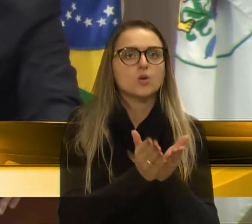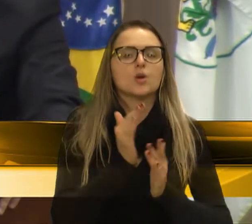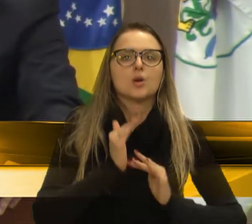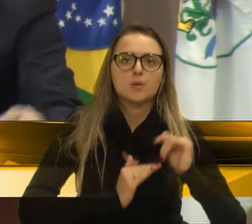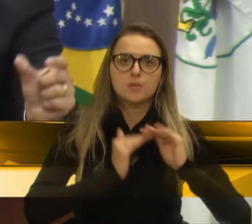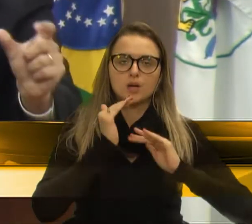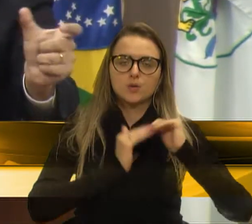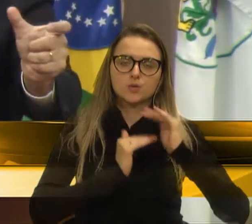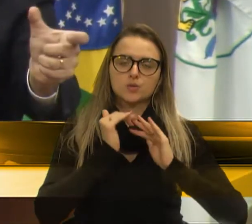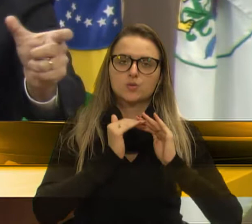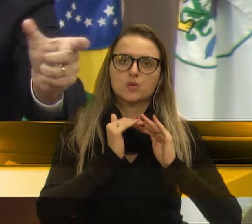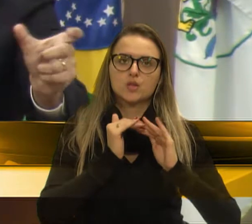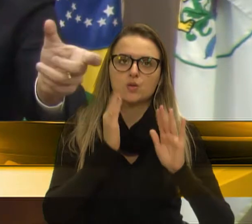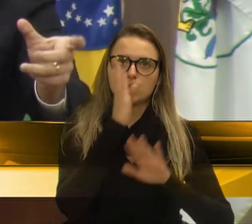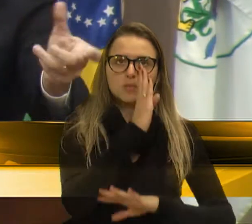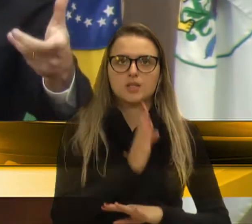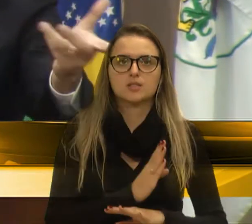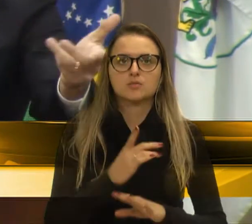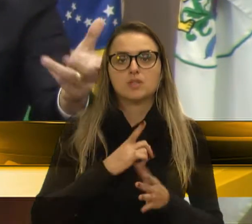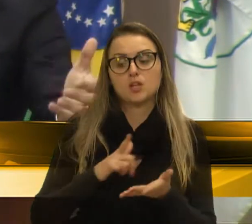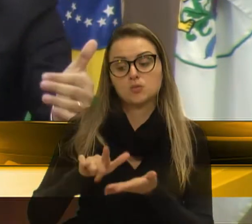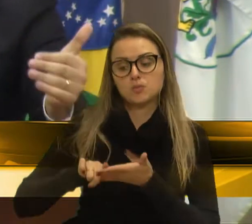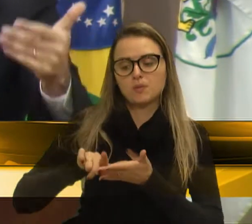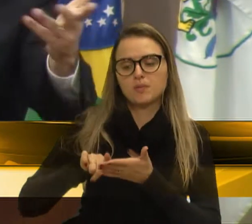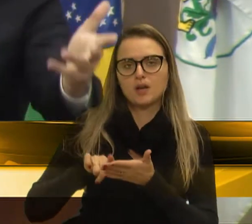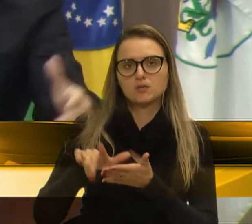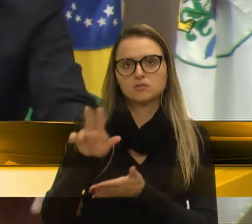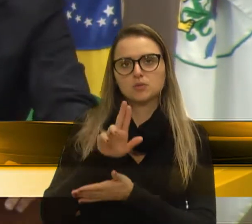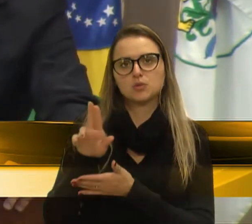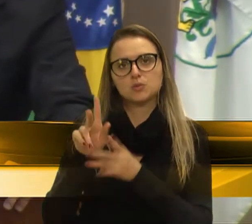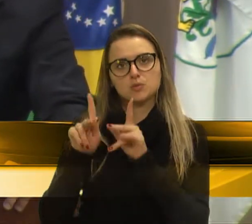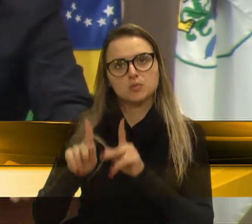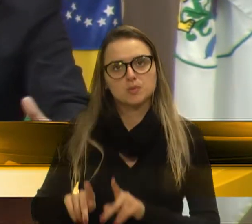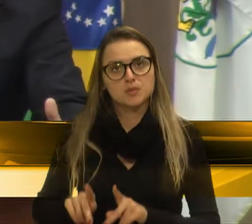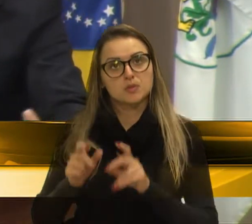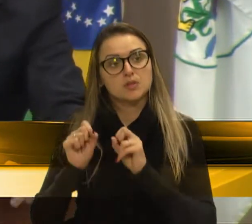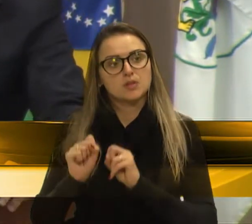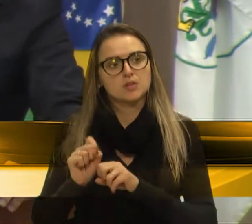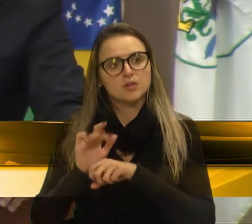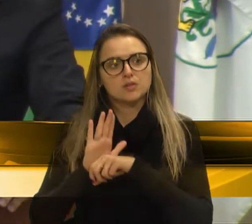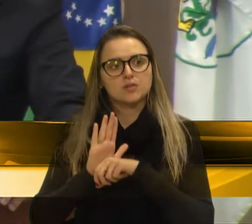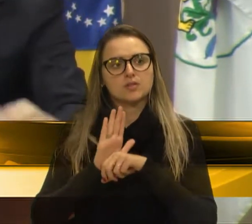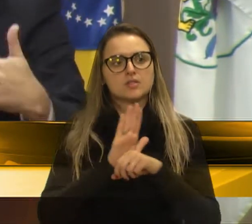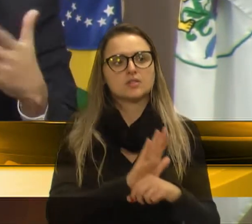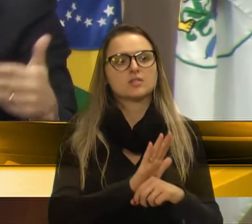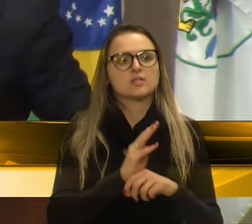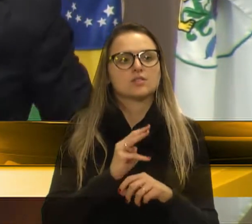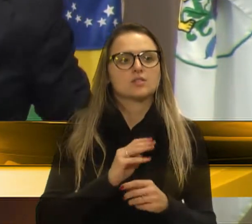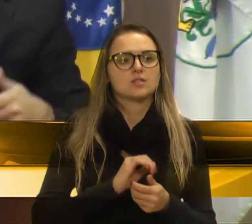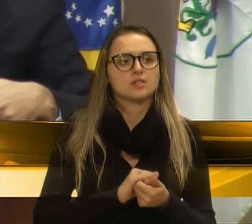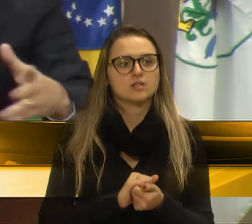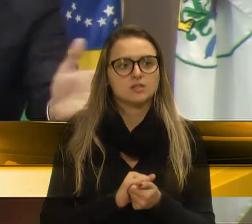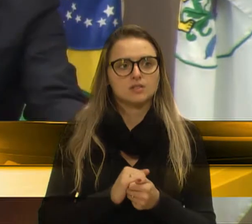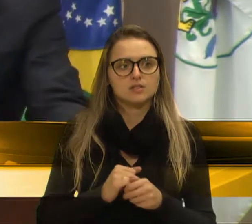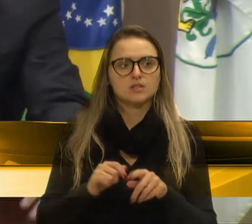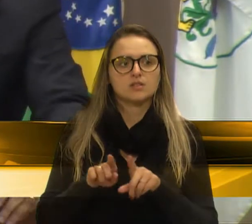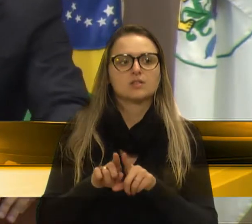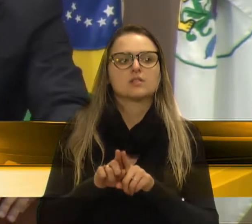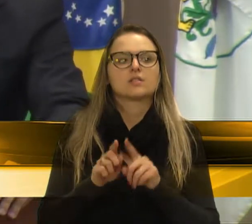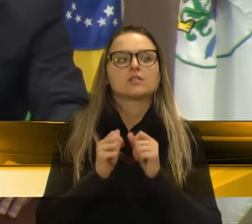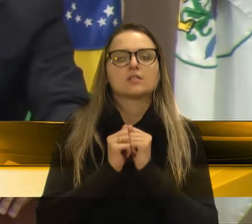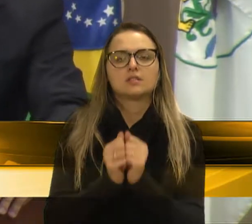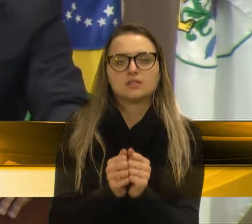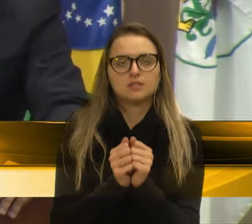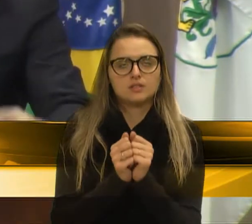Brasil, e com um pedaço de papel com o nome de uma pessoa que talvez fosse ajudar ele em São Paulo. Então, não seria eu com um celular em Caxias que